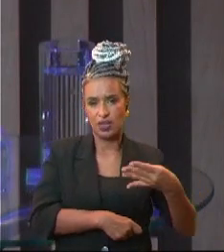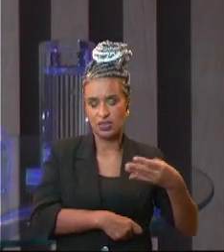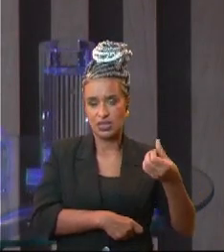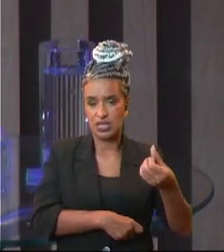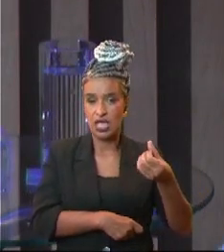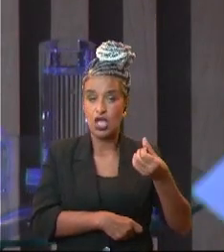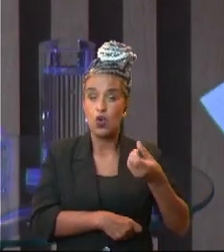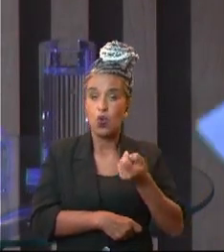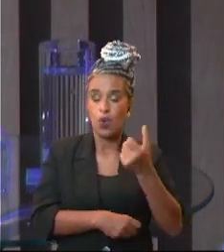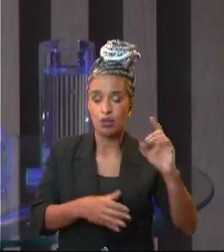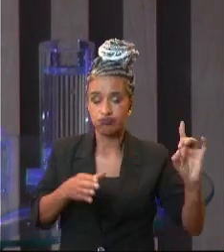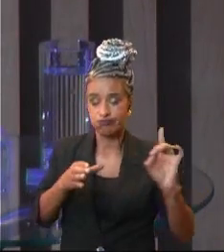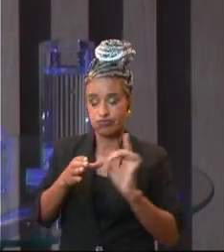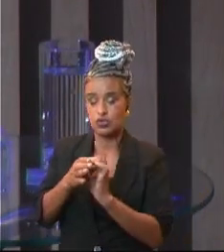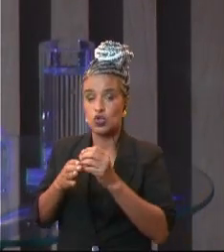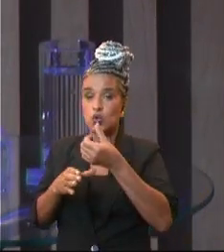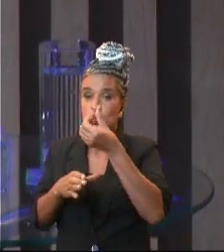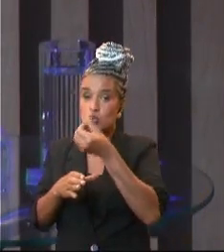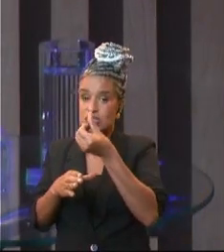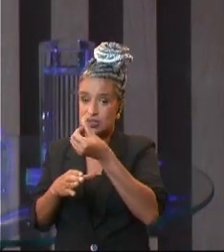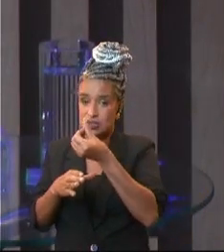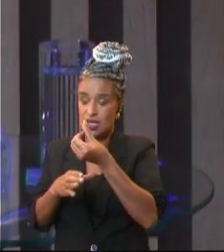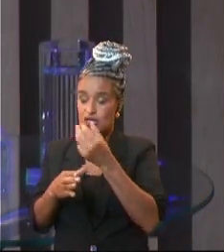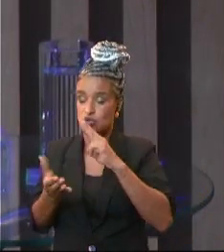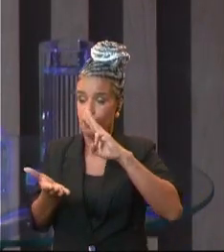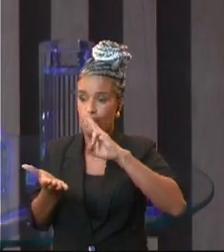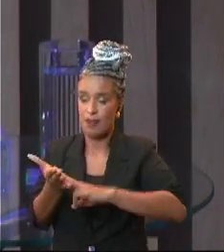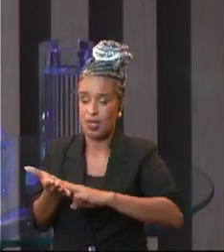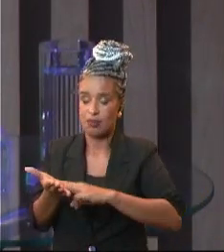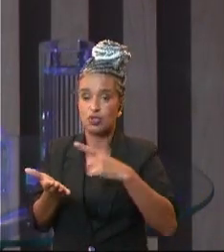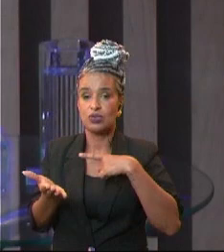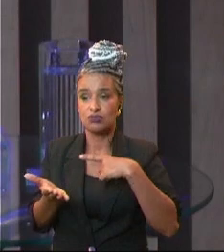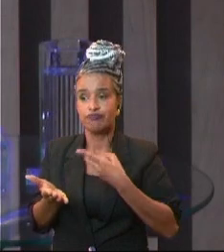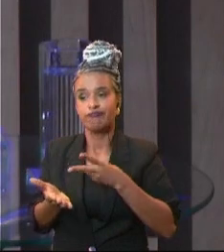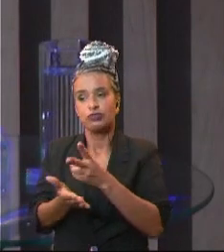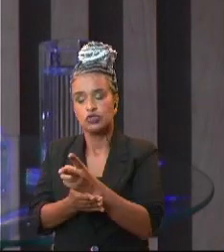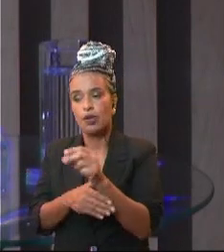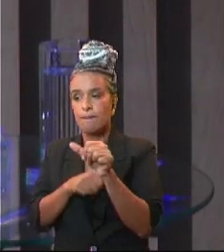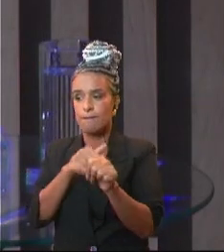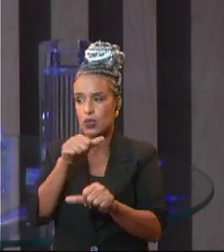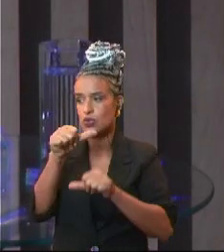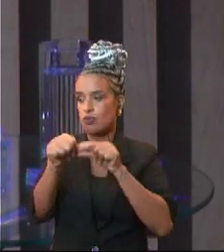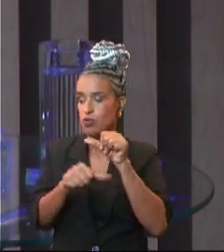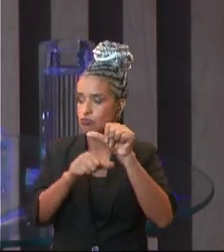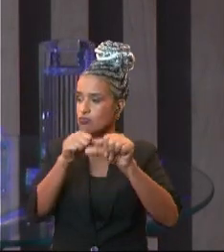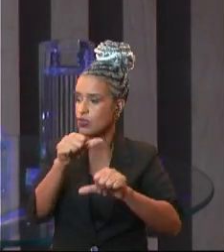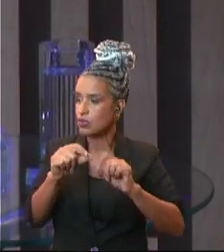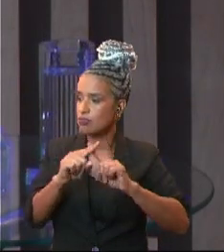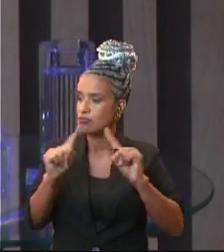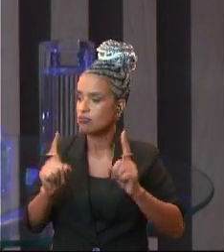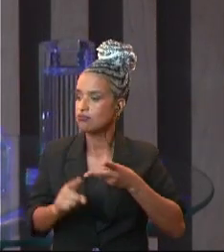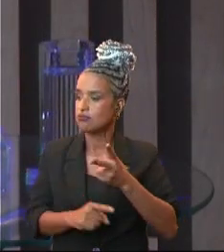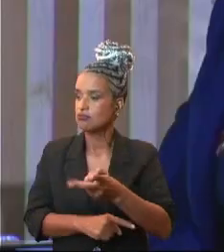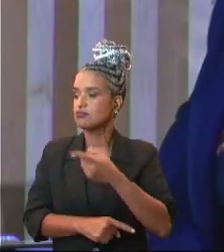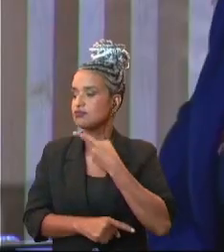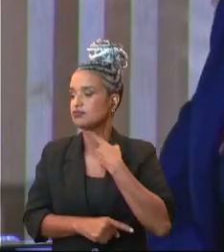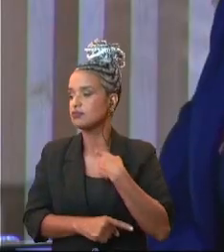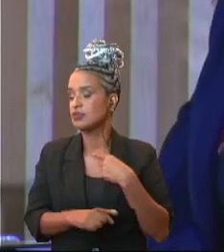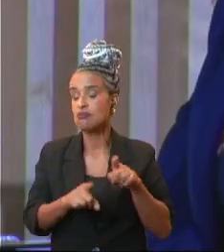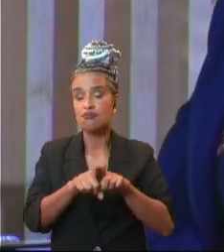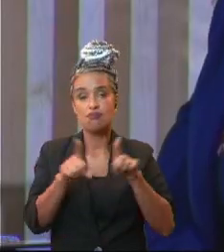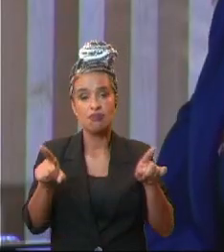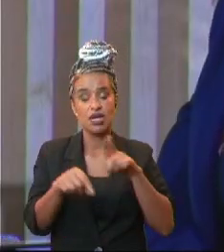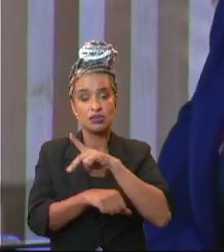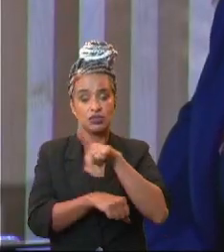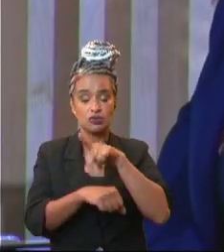Conselho de Segurança. Isso continua sendo, a onda sobe ou desce, mas continua sendo um desejo. Mas há muitas outras instituições internacionais em que o